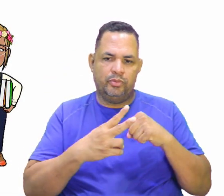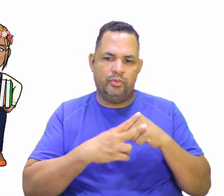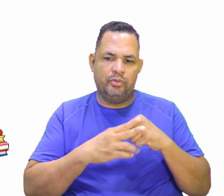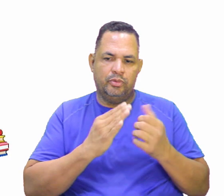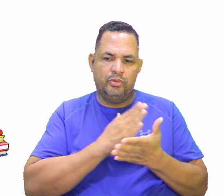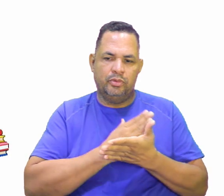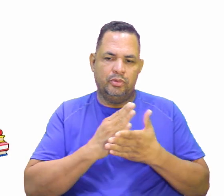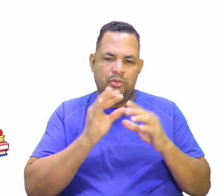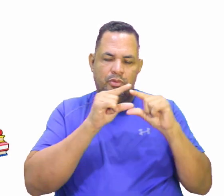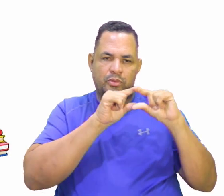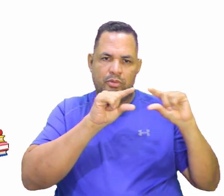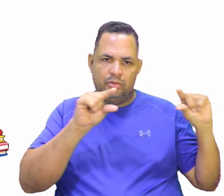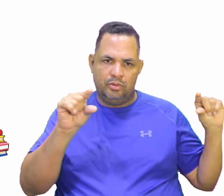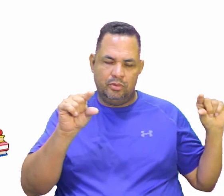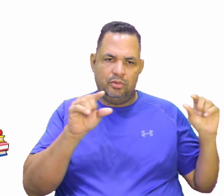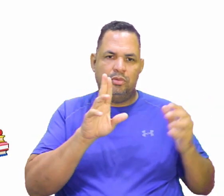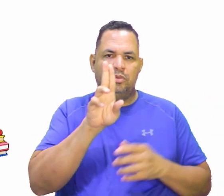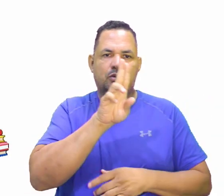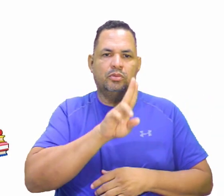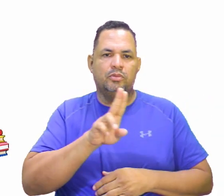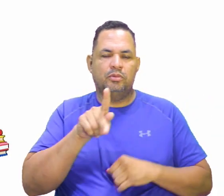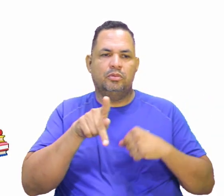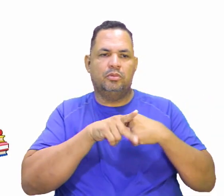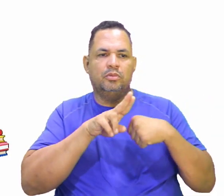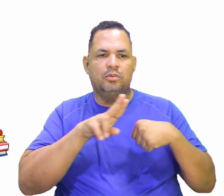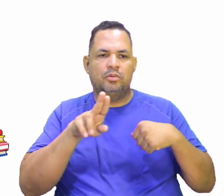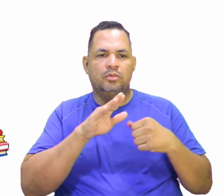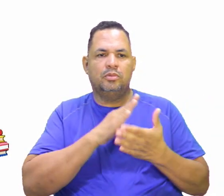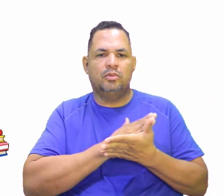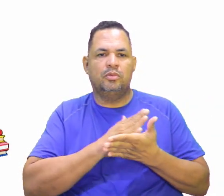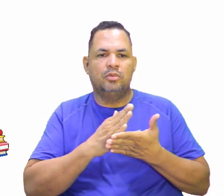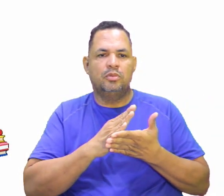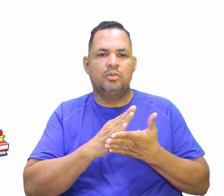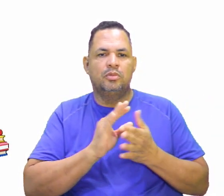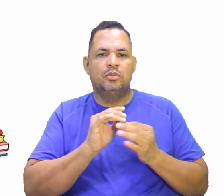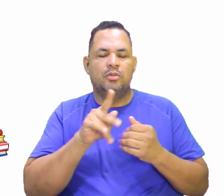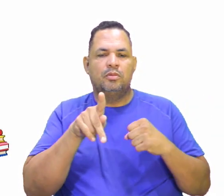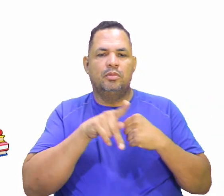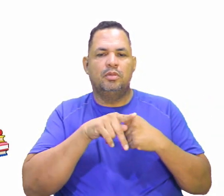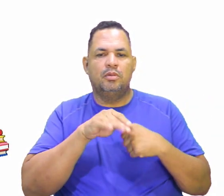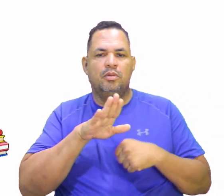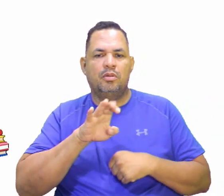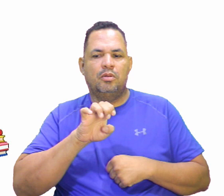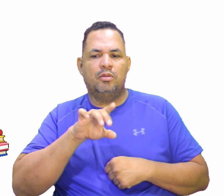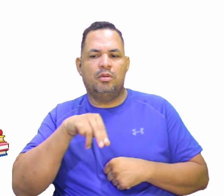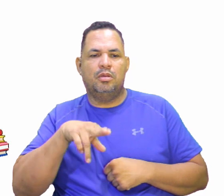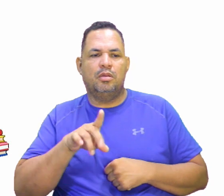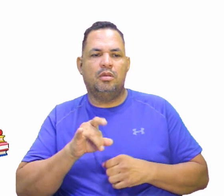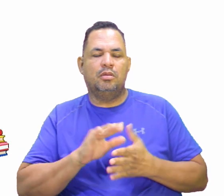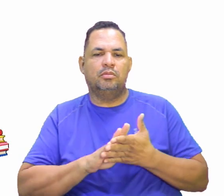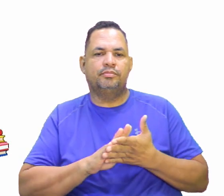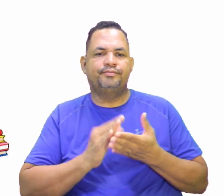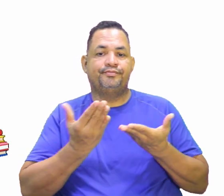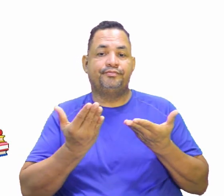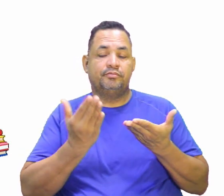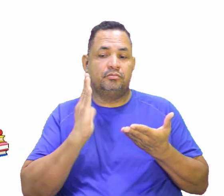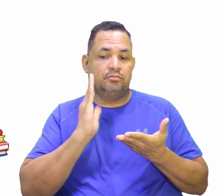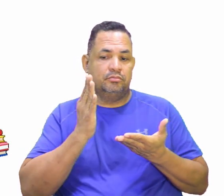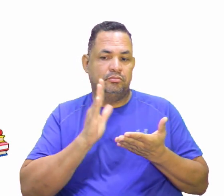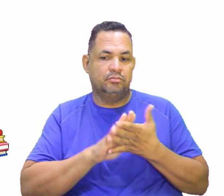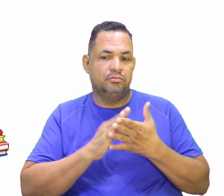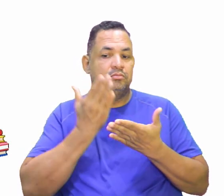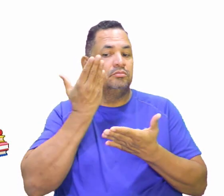inicia a oração. Colocação pronominal, iniciar as orações com os pronomes oblíquos átonos, que os senhores